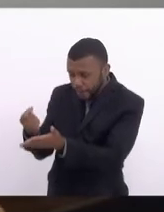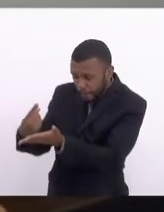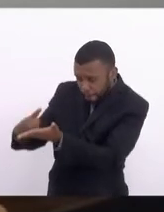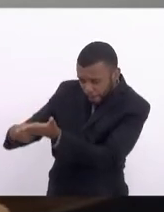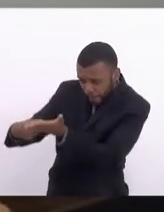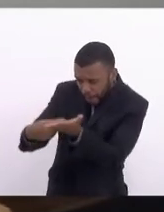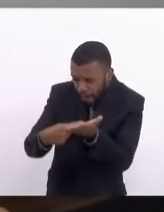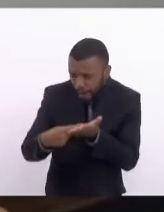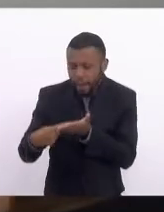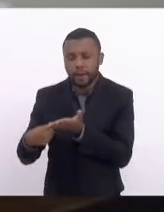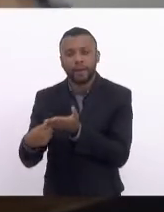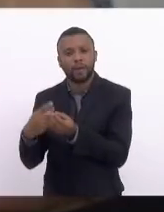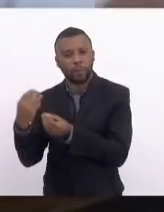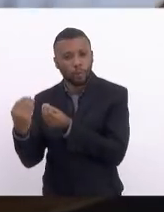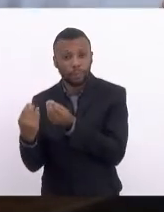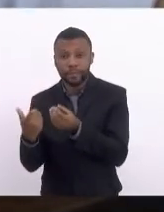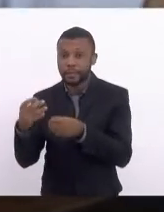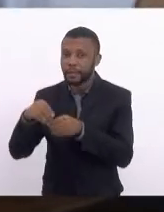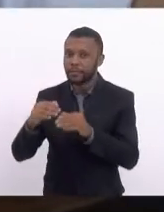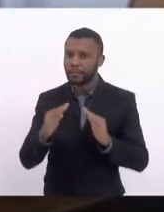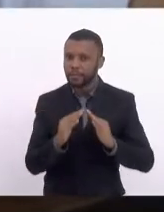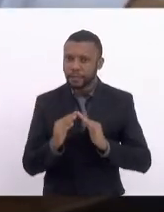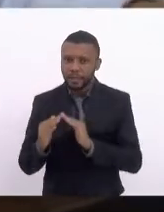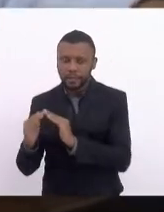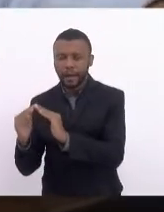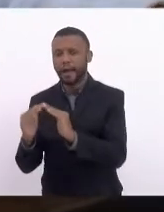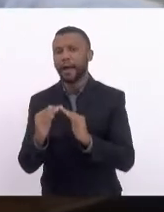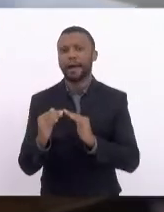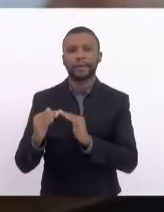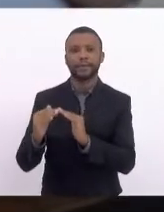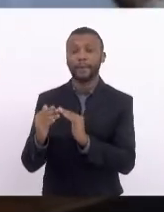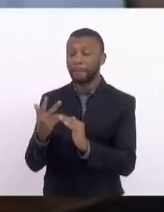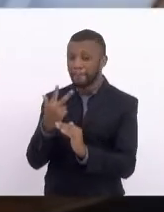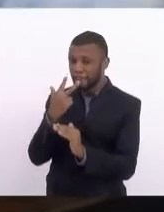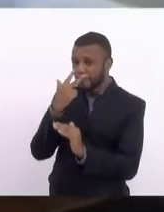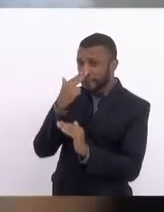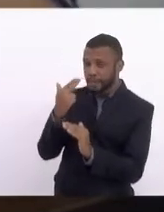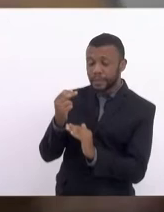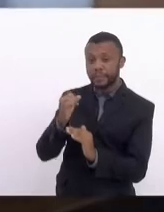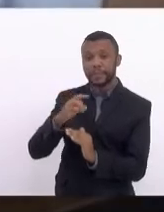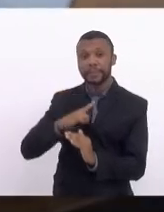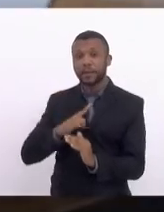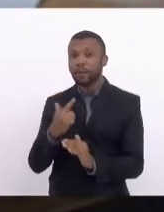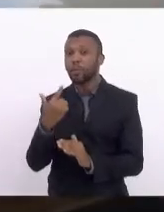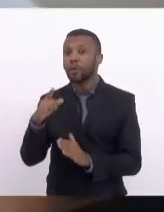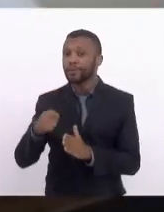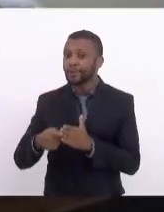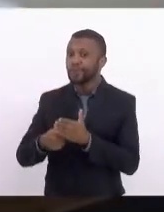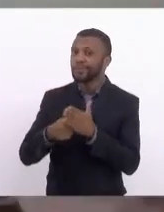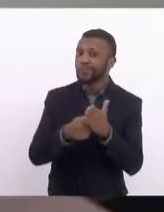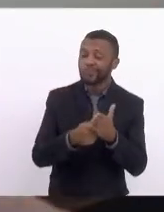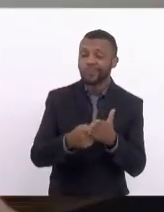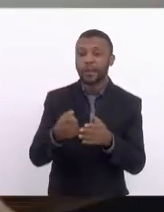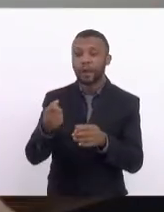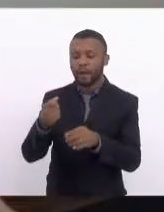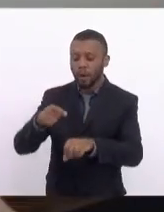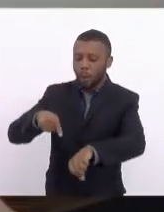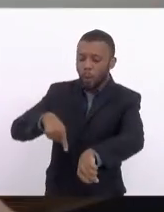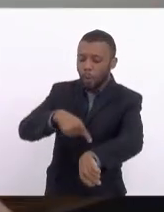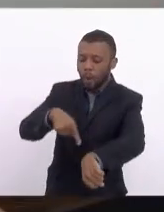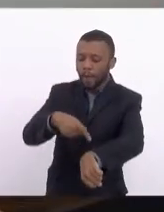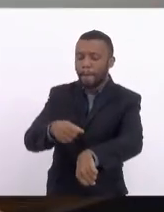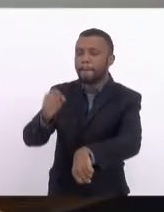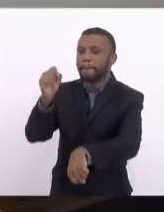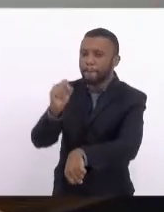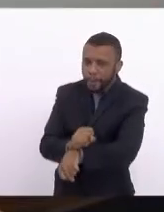nas residências, né? Os relógios dos hidrômetros, aparentemente, isso é outra denúncia, pararam de girar, pararam de fazer a